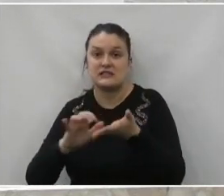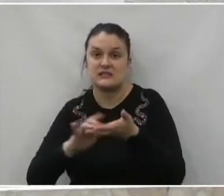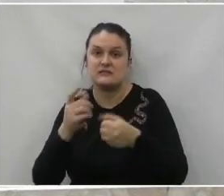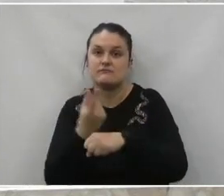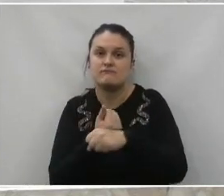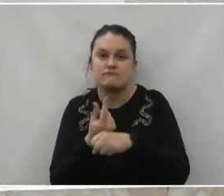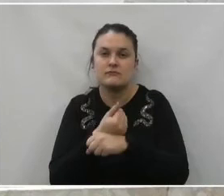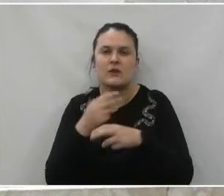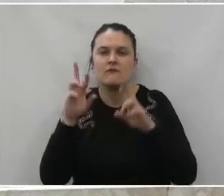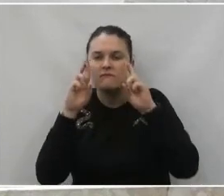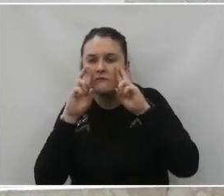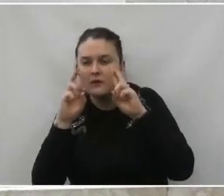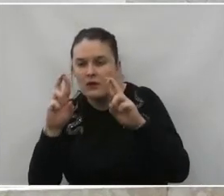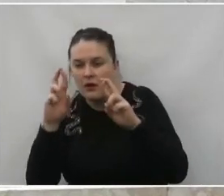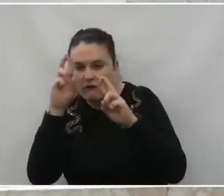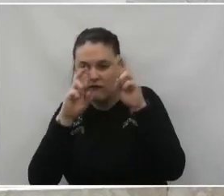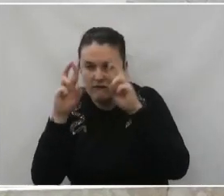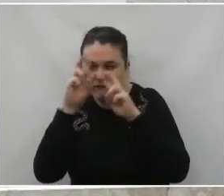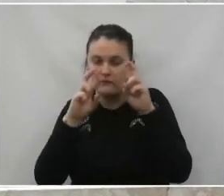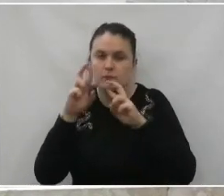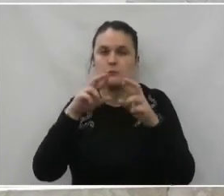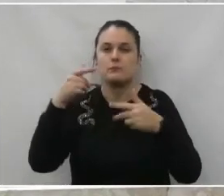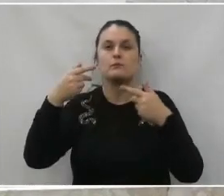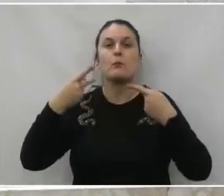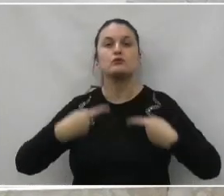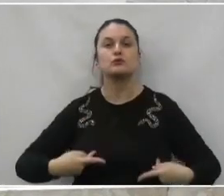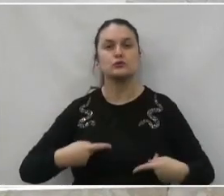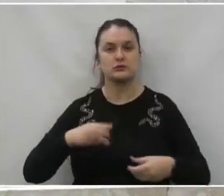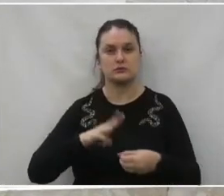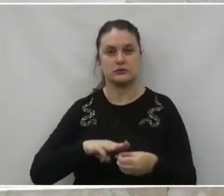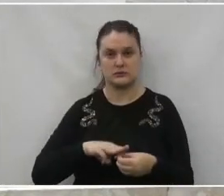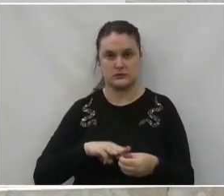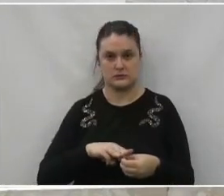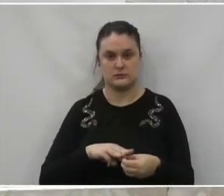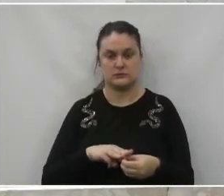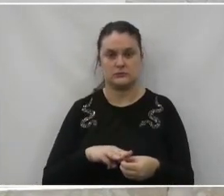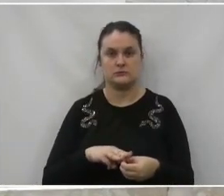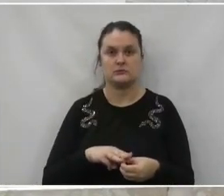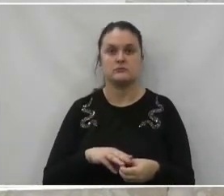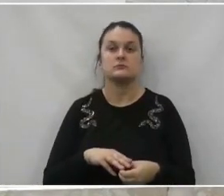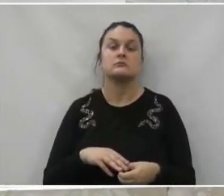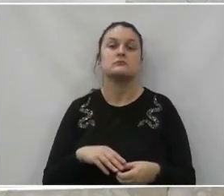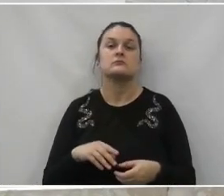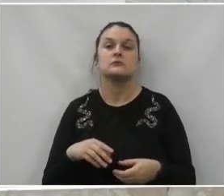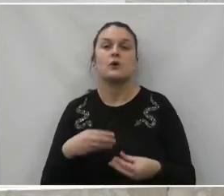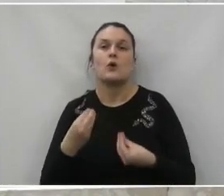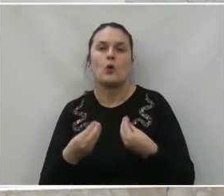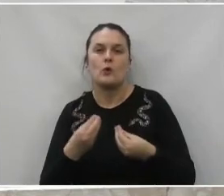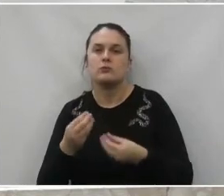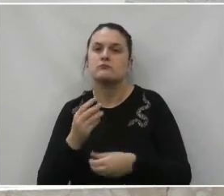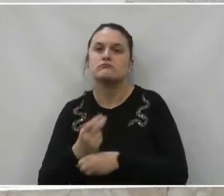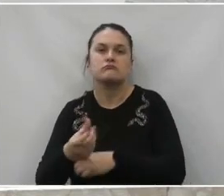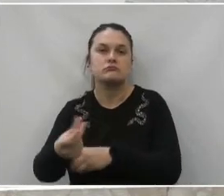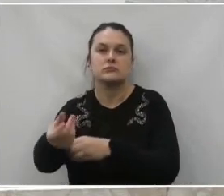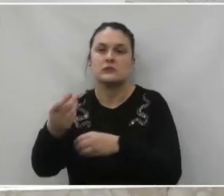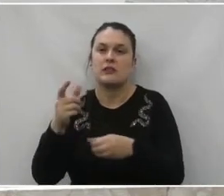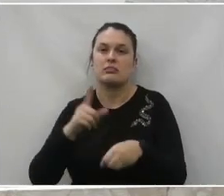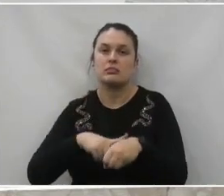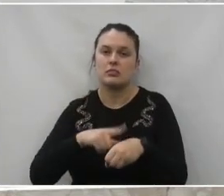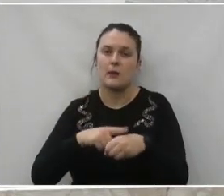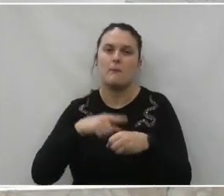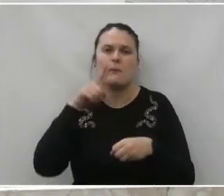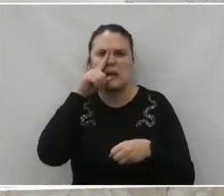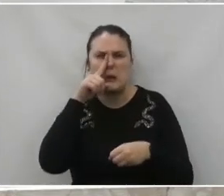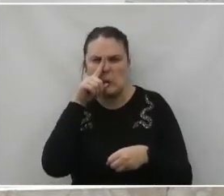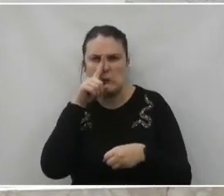da fiscalização de tributos e postura do município, no âmbito de suas competências, enquanto perdurar a situação de emergência no município